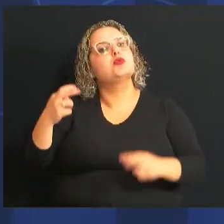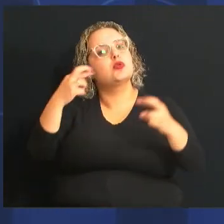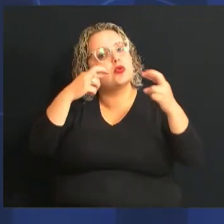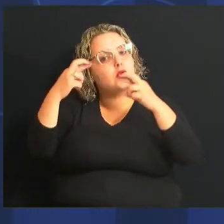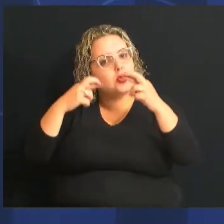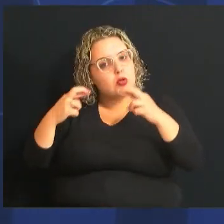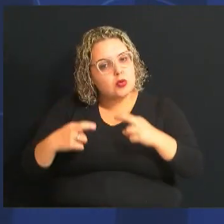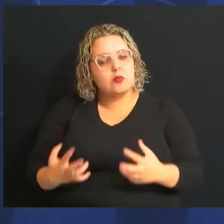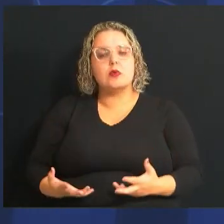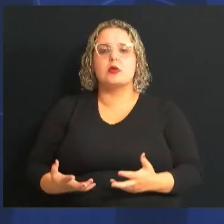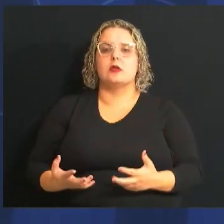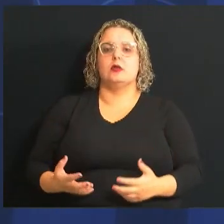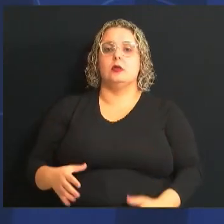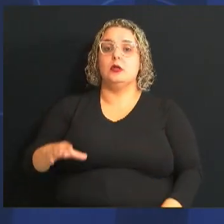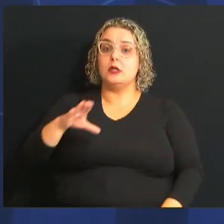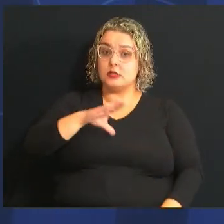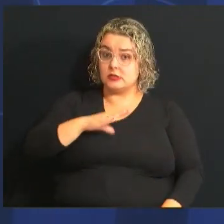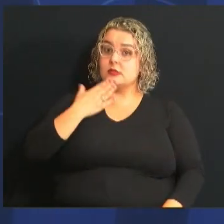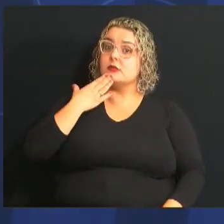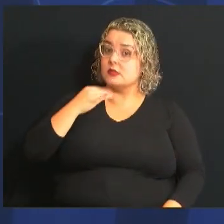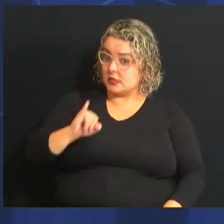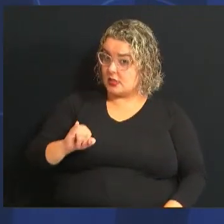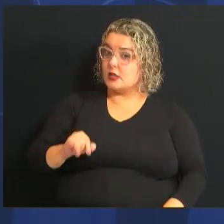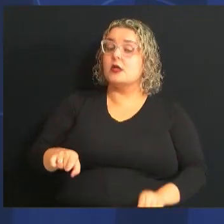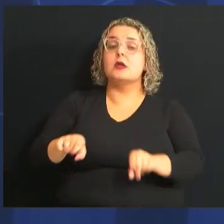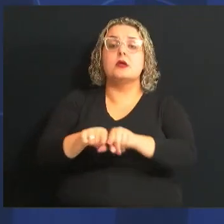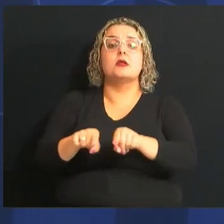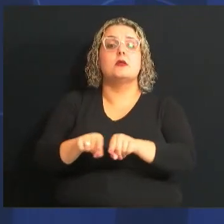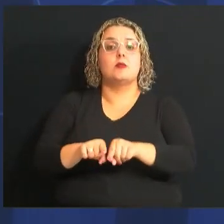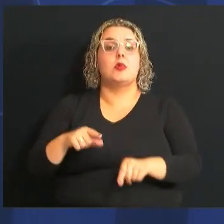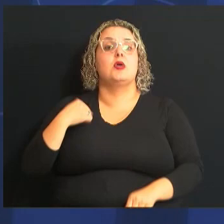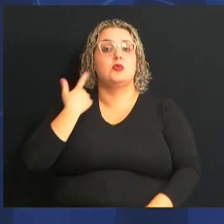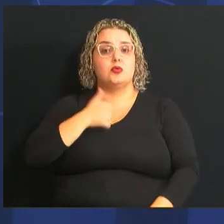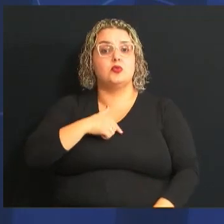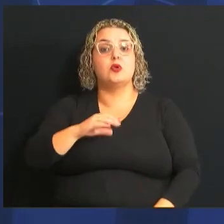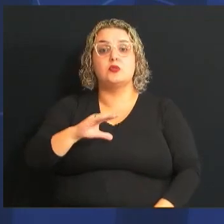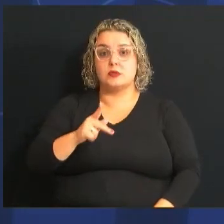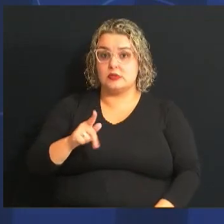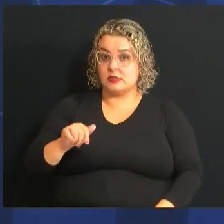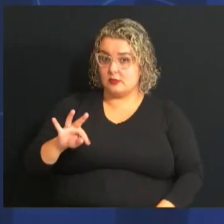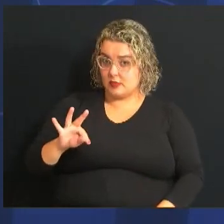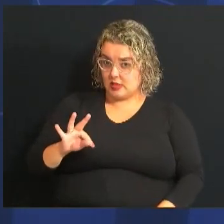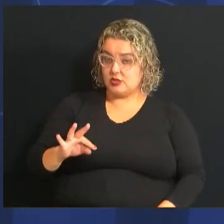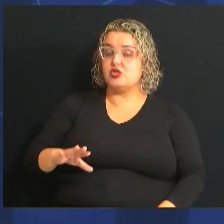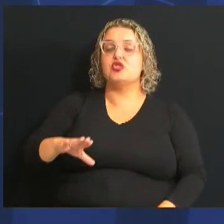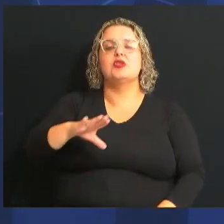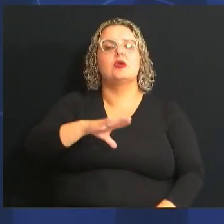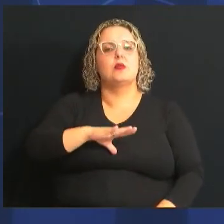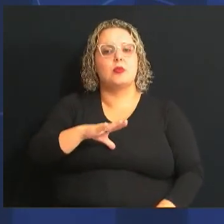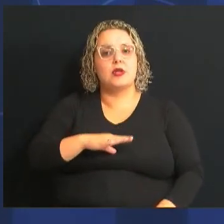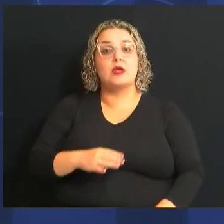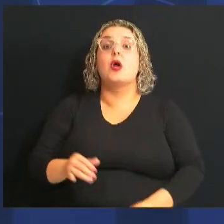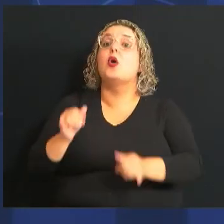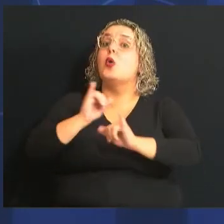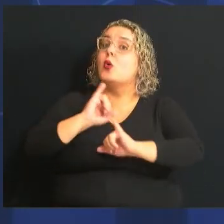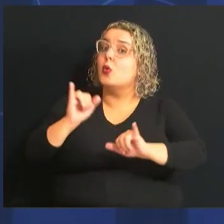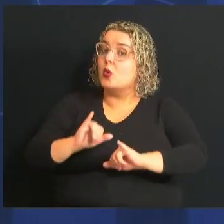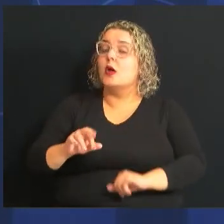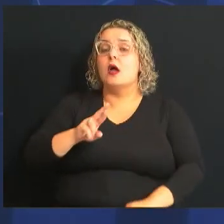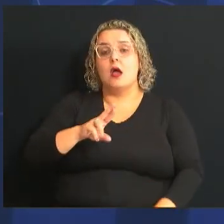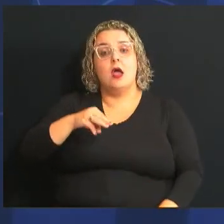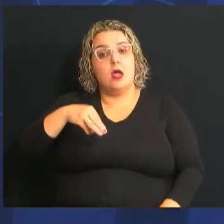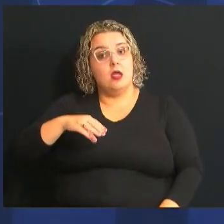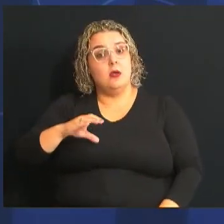do cidade de Indaiatuba e também aqui do nosso Cepat Campinas. Hora das notícias aqui da metrópole de